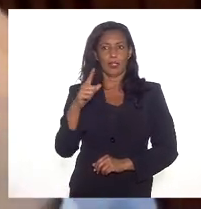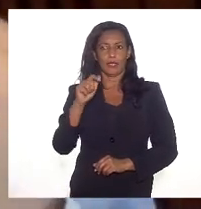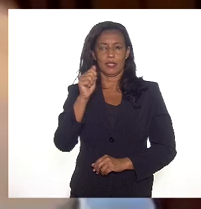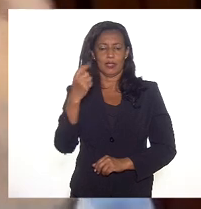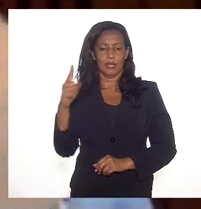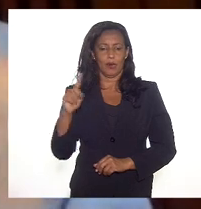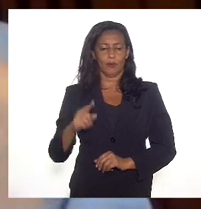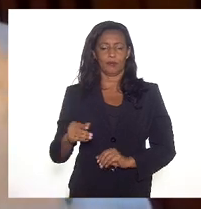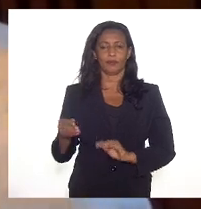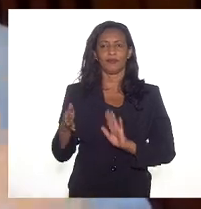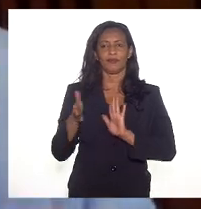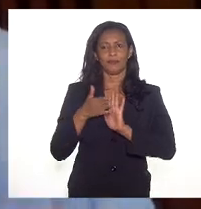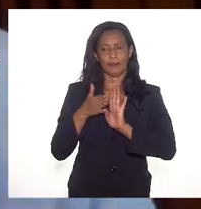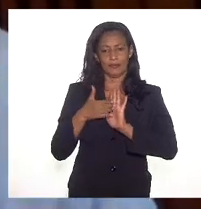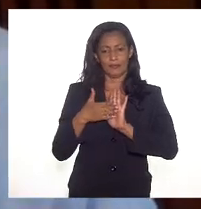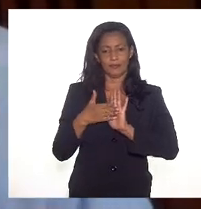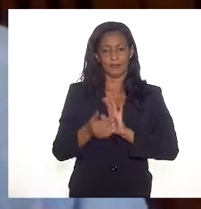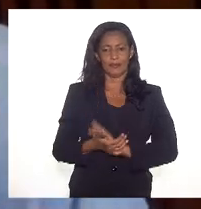O parecer...